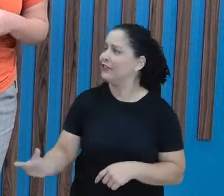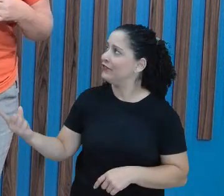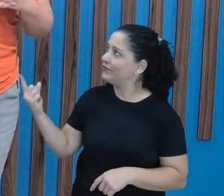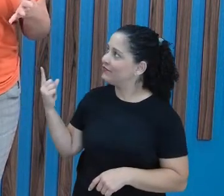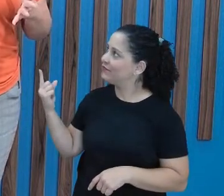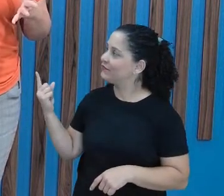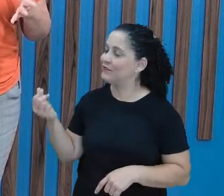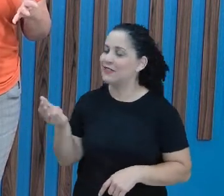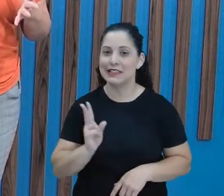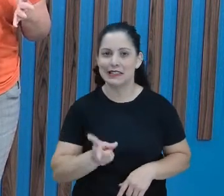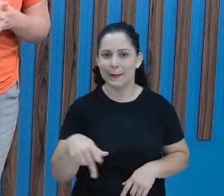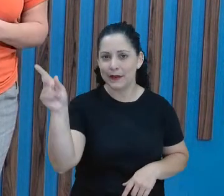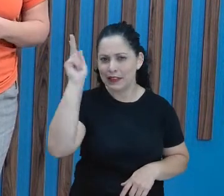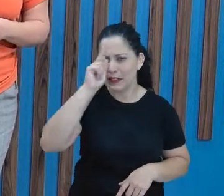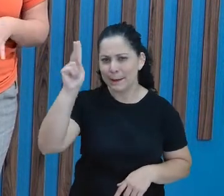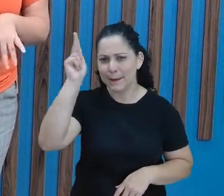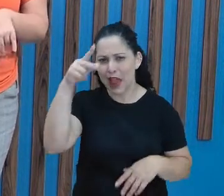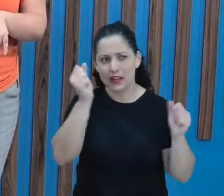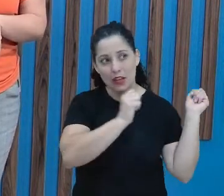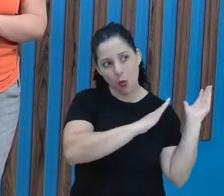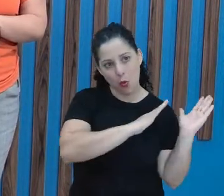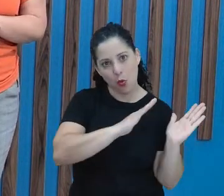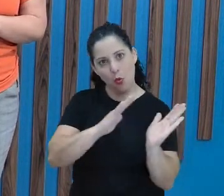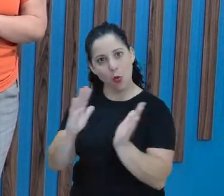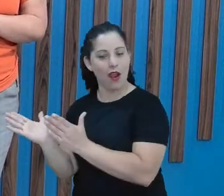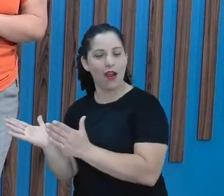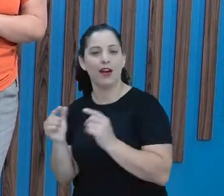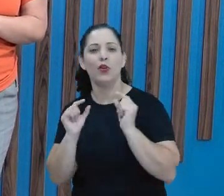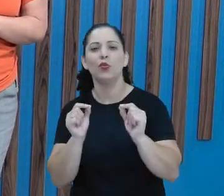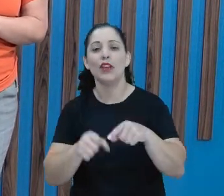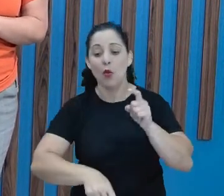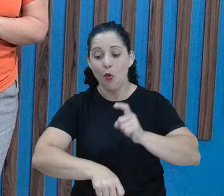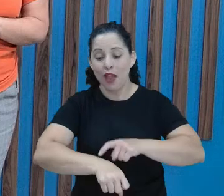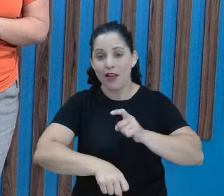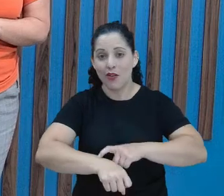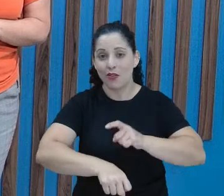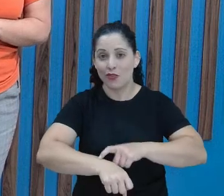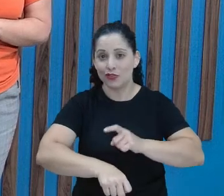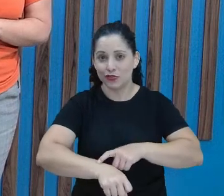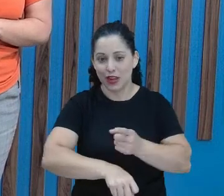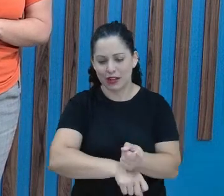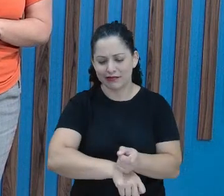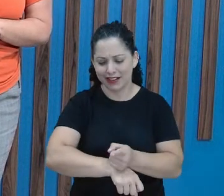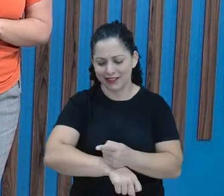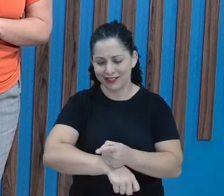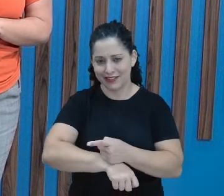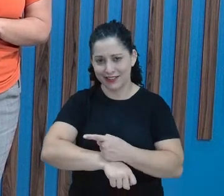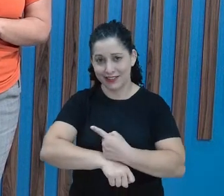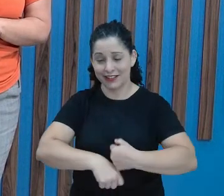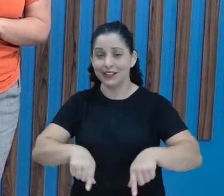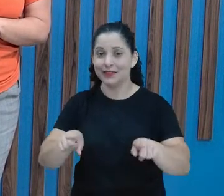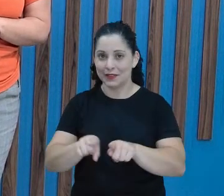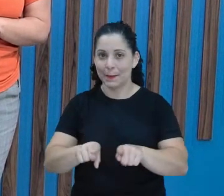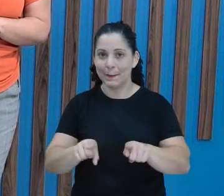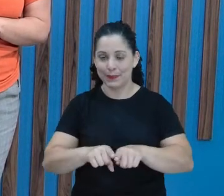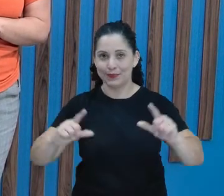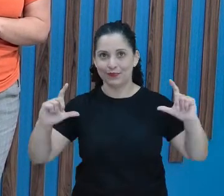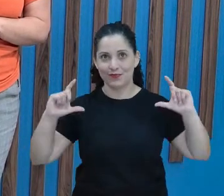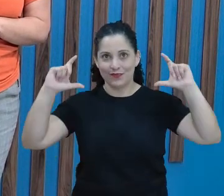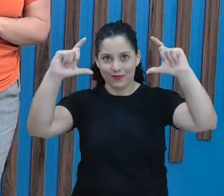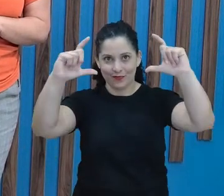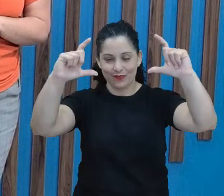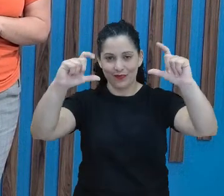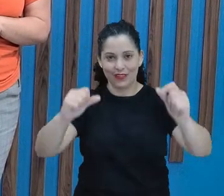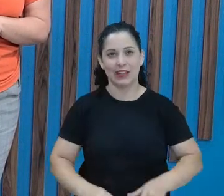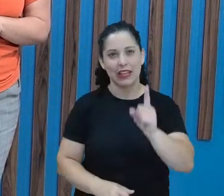referimos, lembramos, né, sobre passagem de tempo é o relógio. Falamos do relógio analógico, aquele relógio que